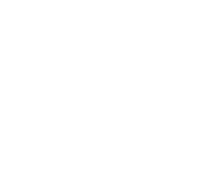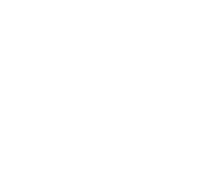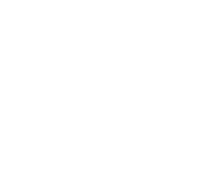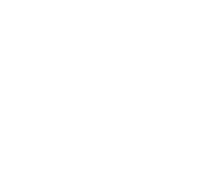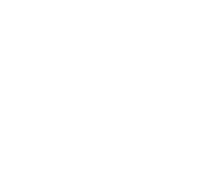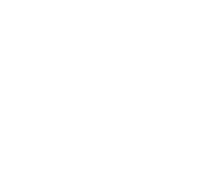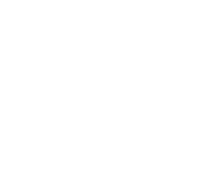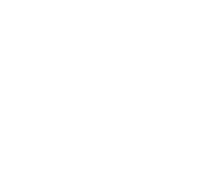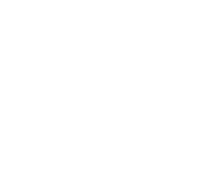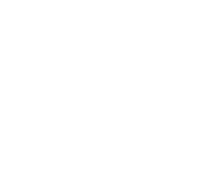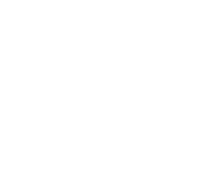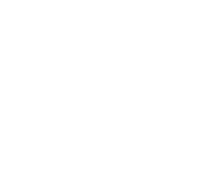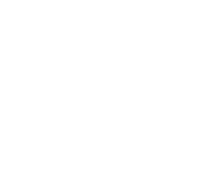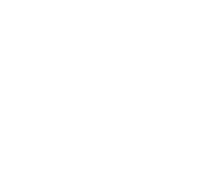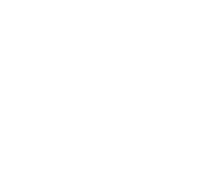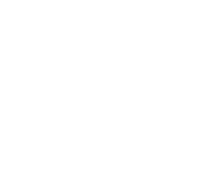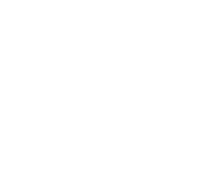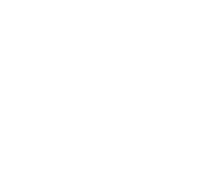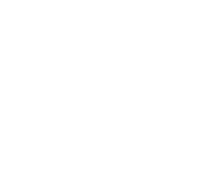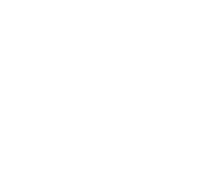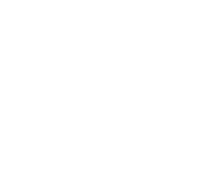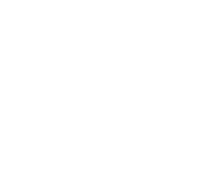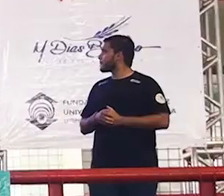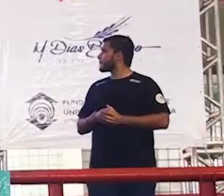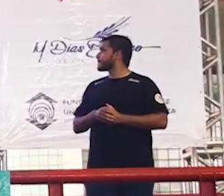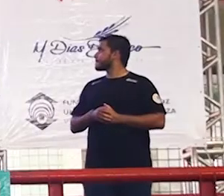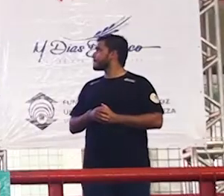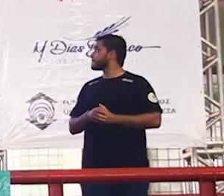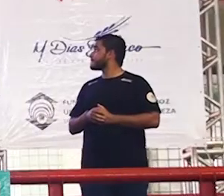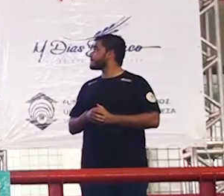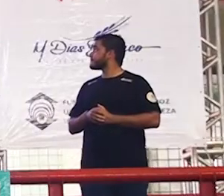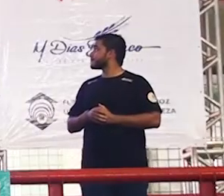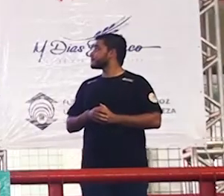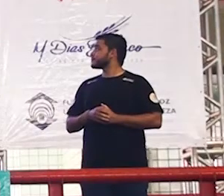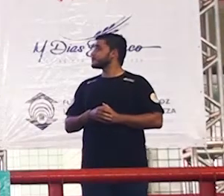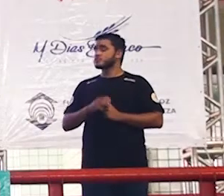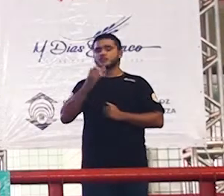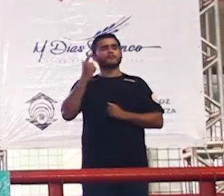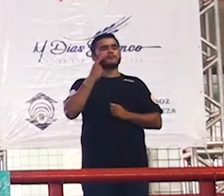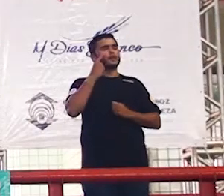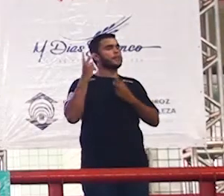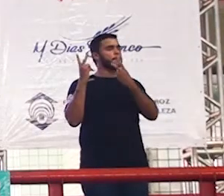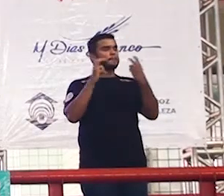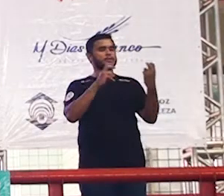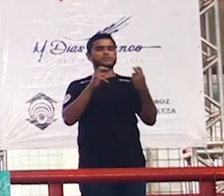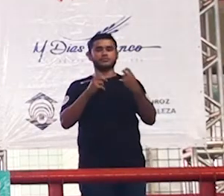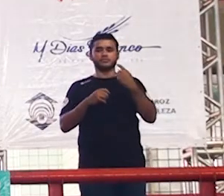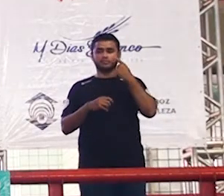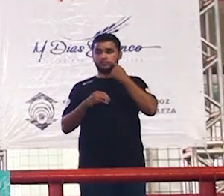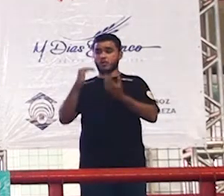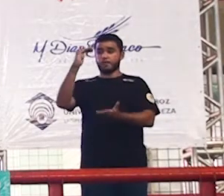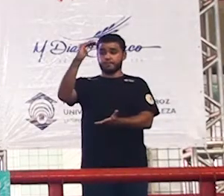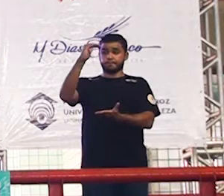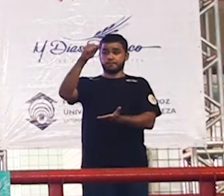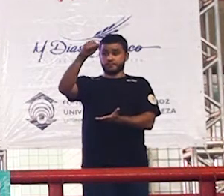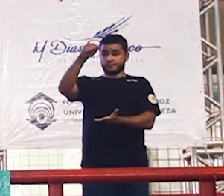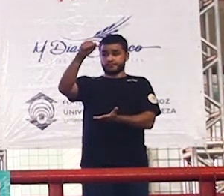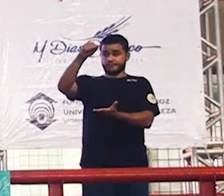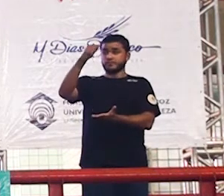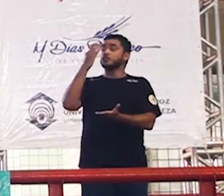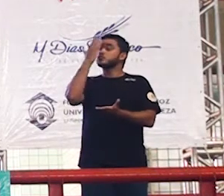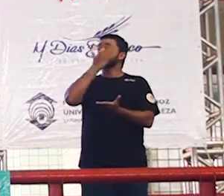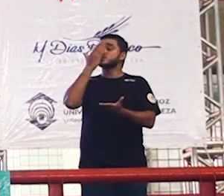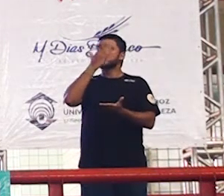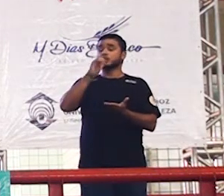Mude a sua imagem. Que interpretação posso fazer? Você percebe que esse saco de açúcar